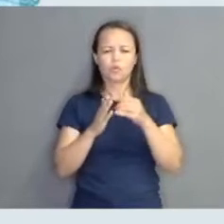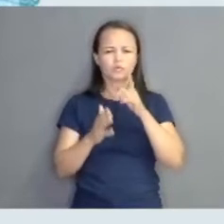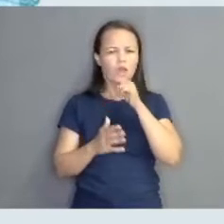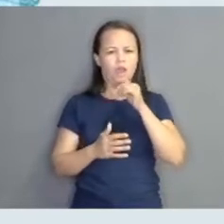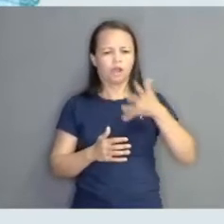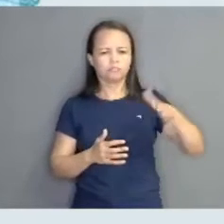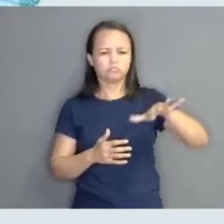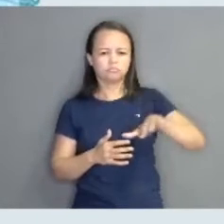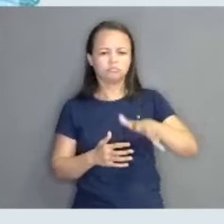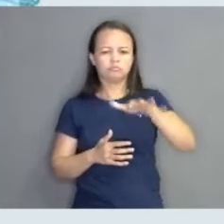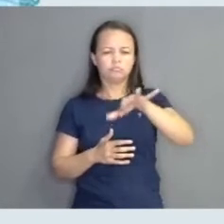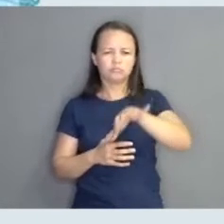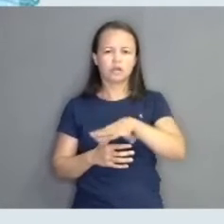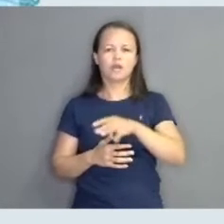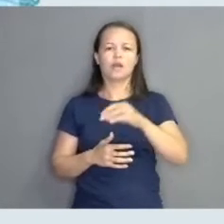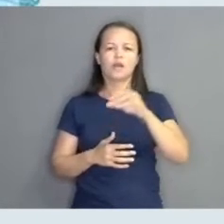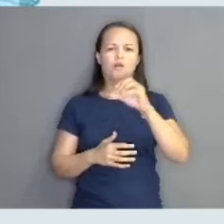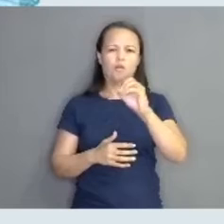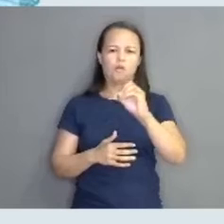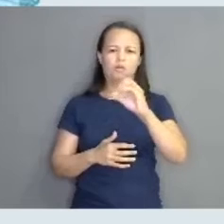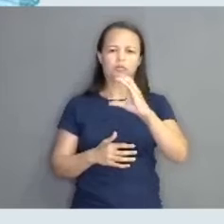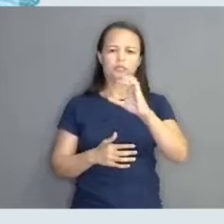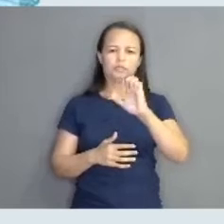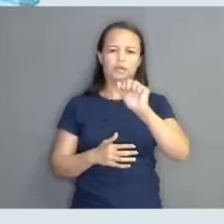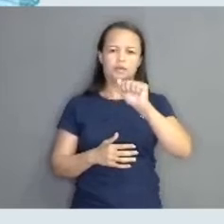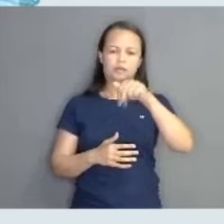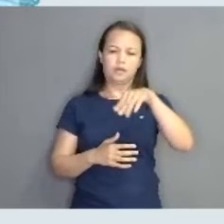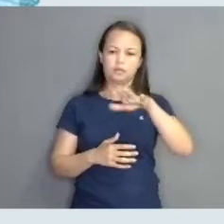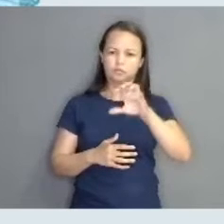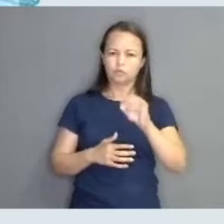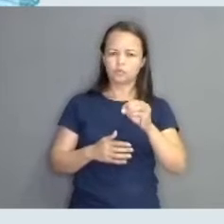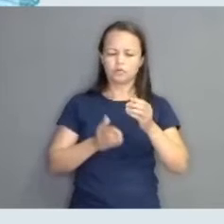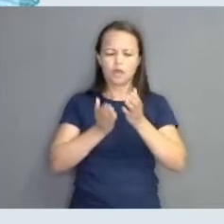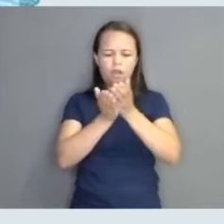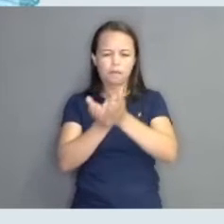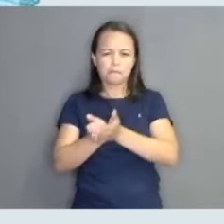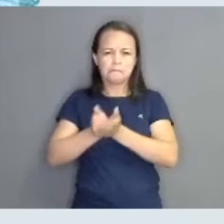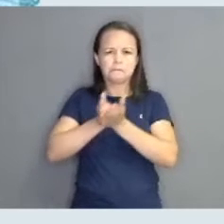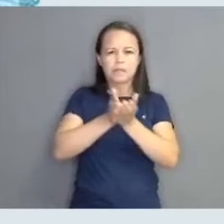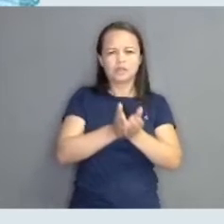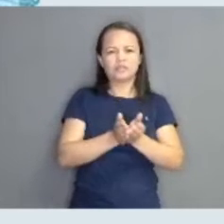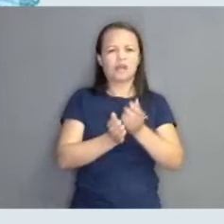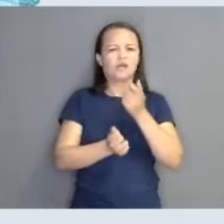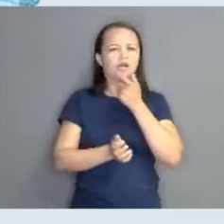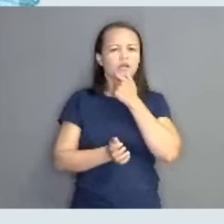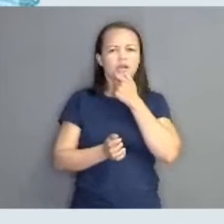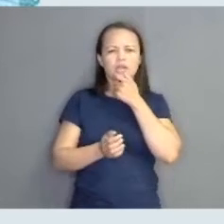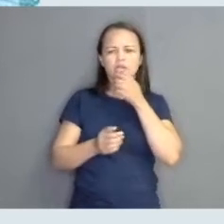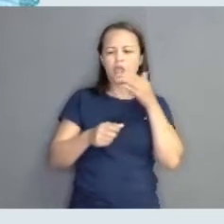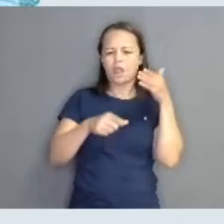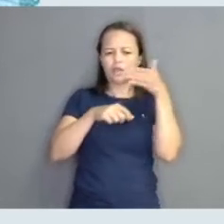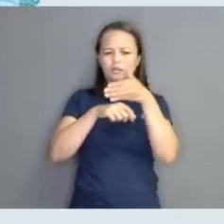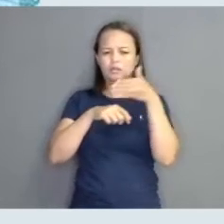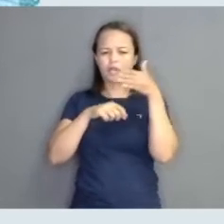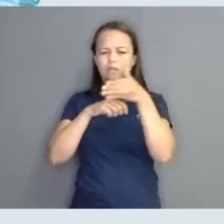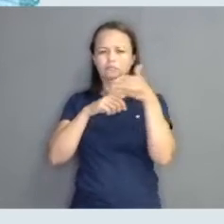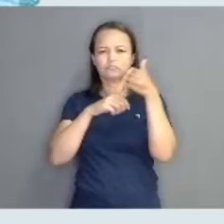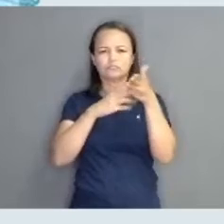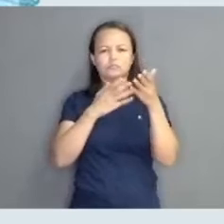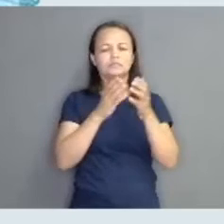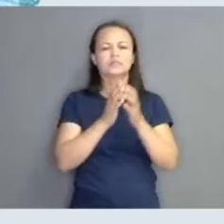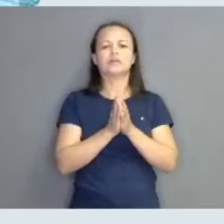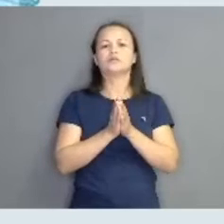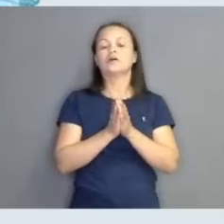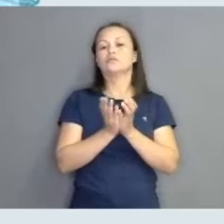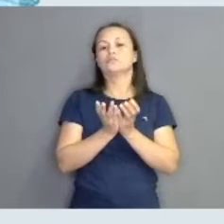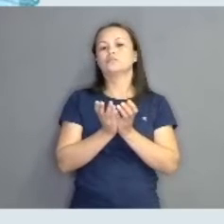região norte, as embarcações inglesas passarem, irem de portos em portos. Para vocês terem uma ideia, foram